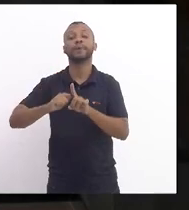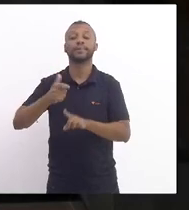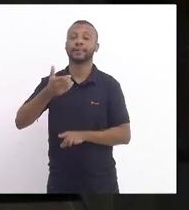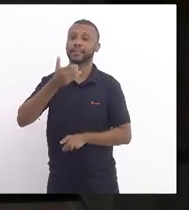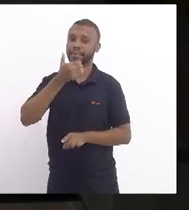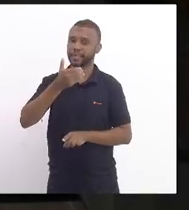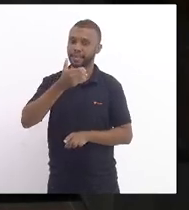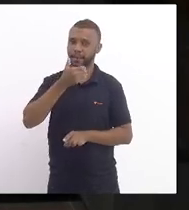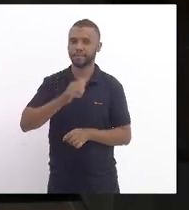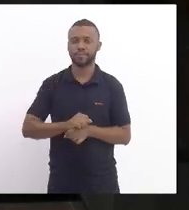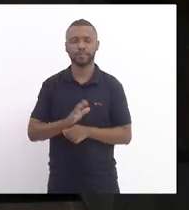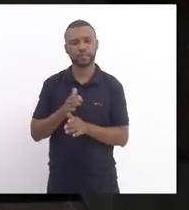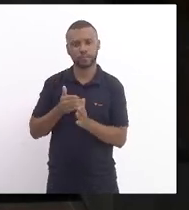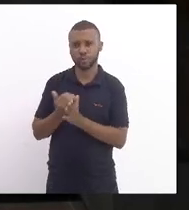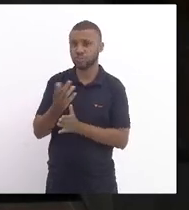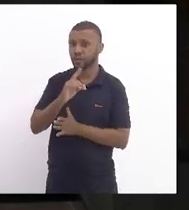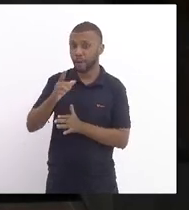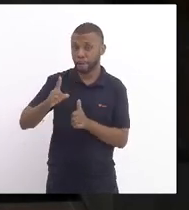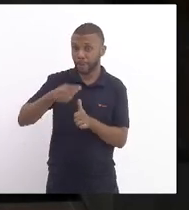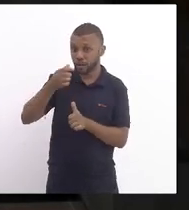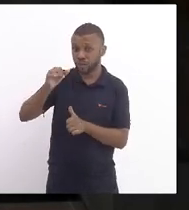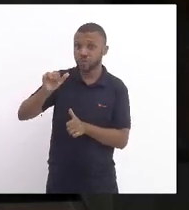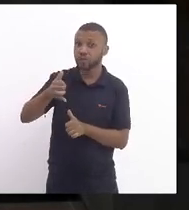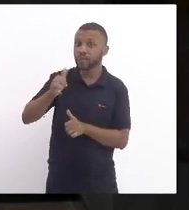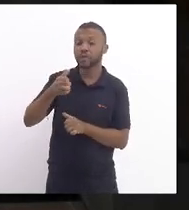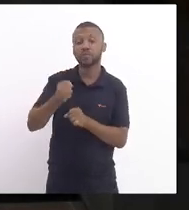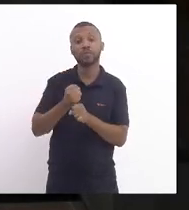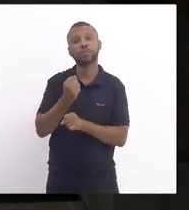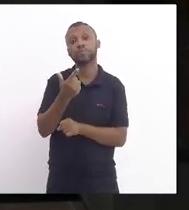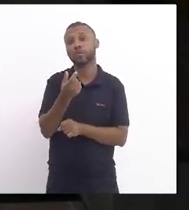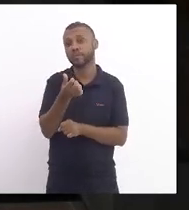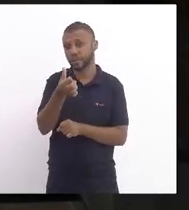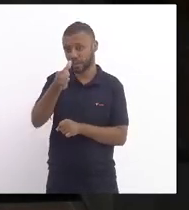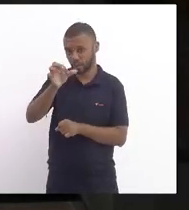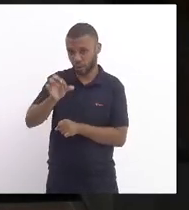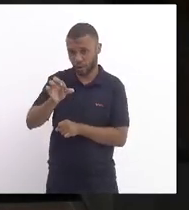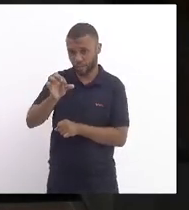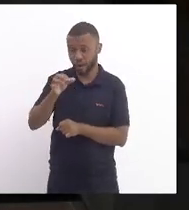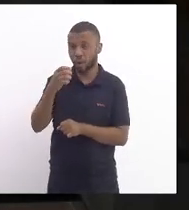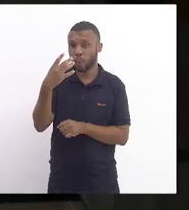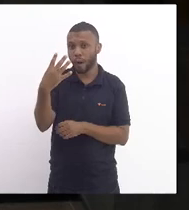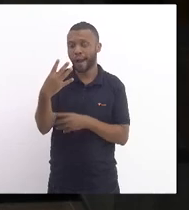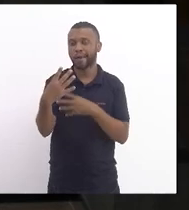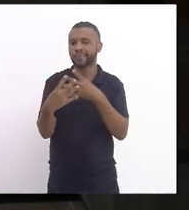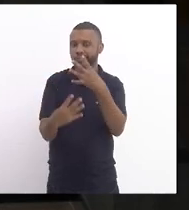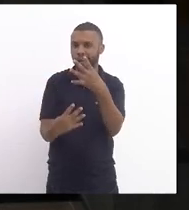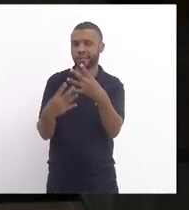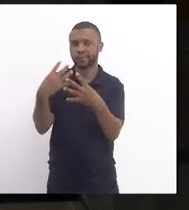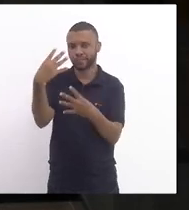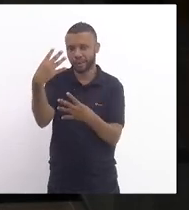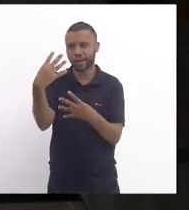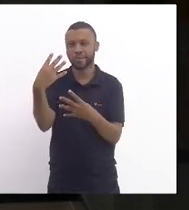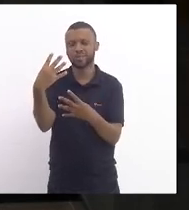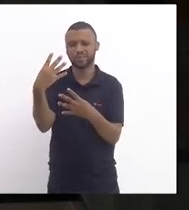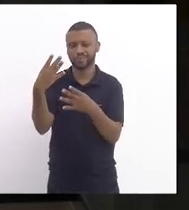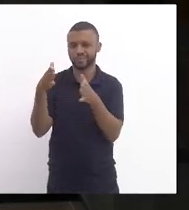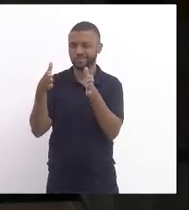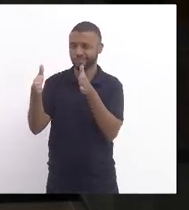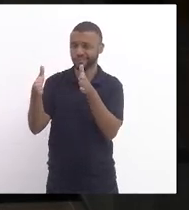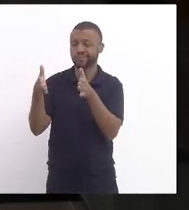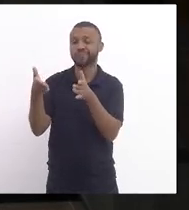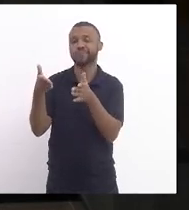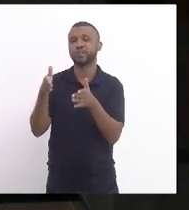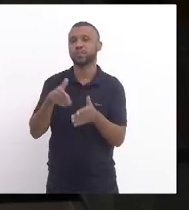que se iniciou em 1º de Janeiro de 2019 quadriênio governamental